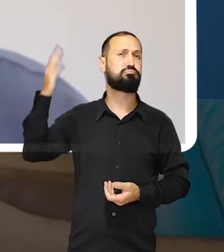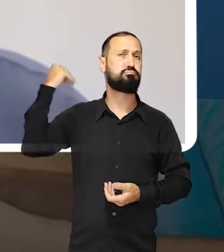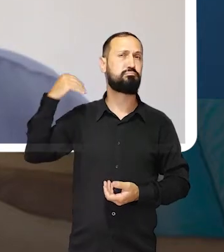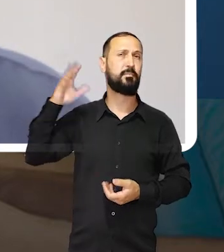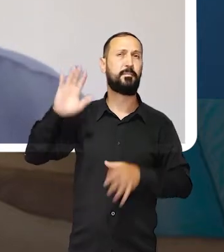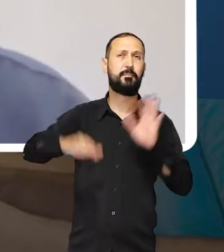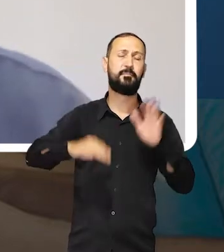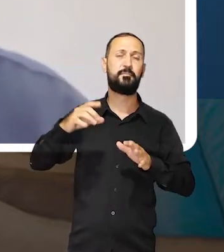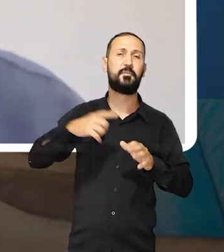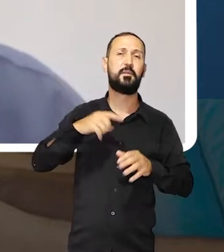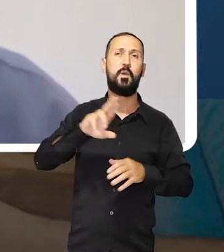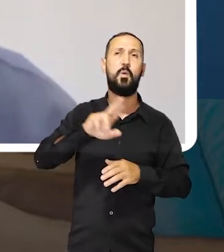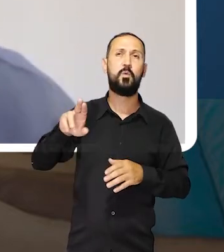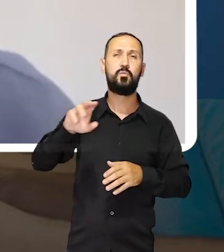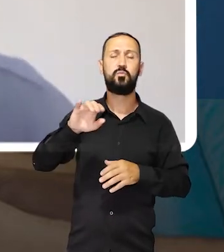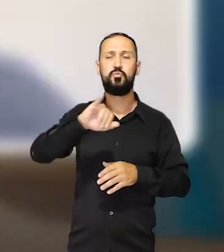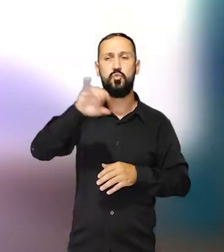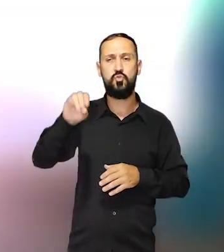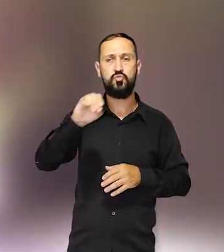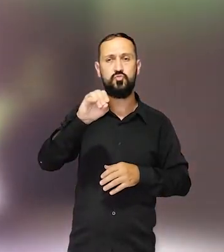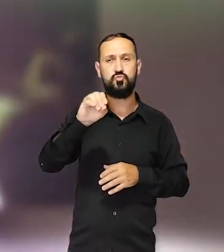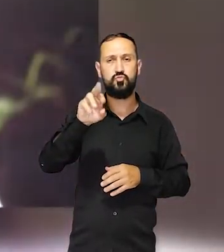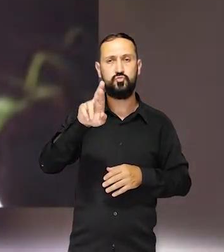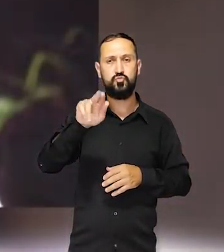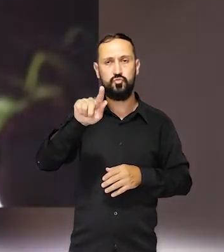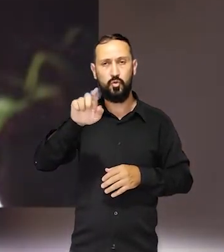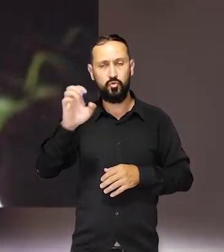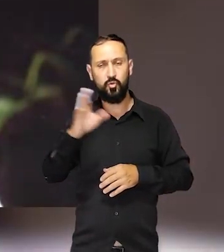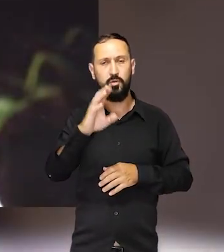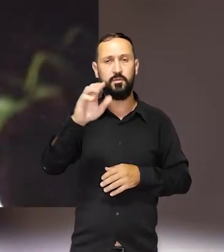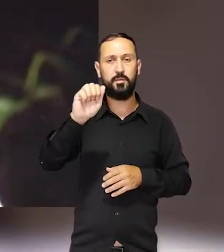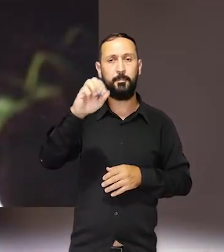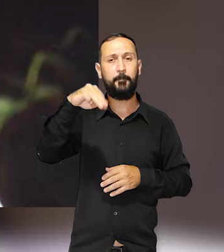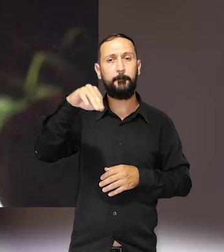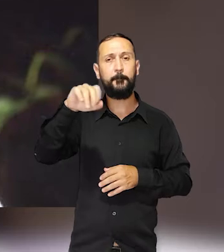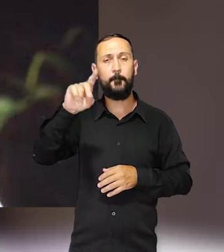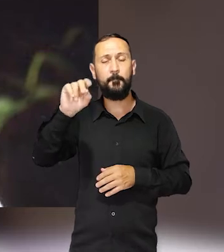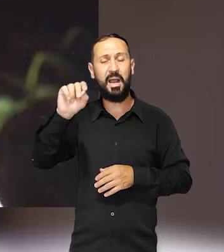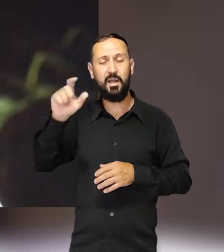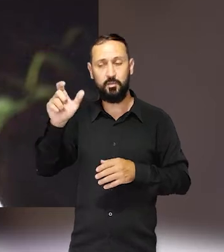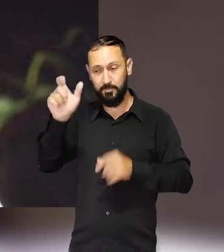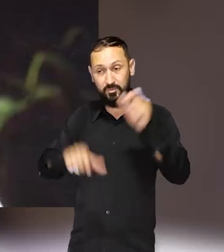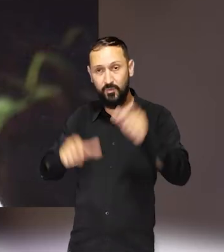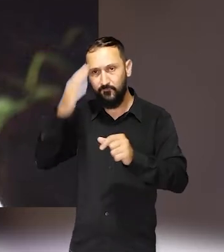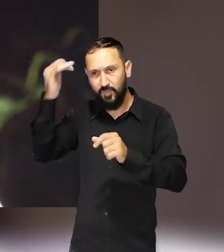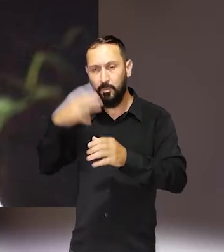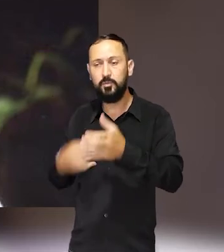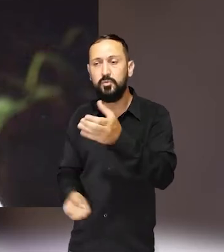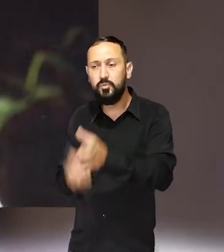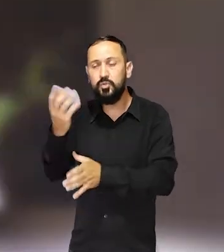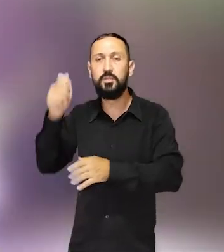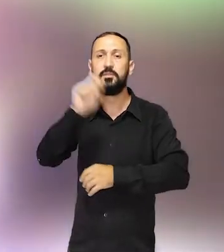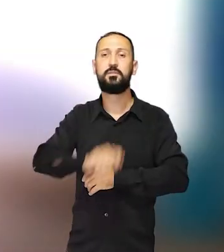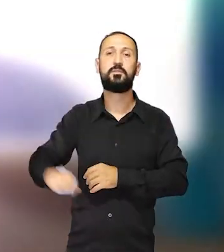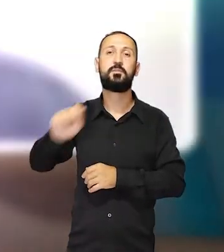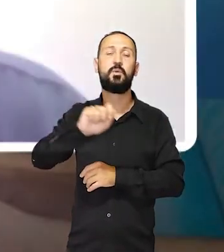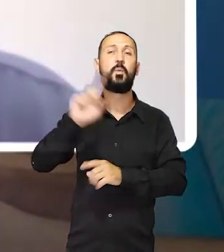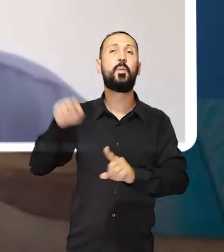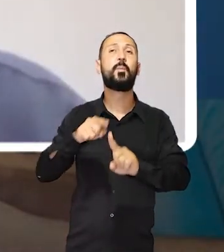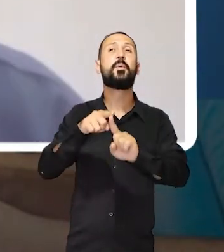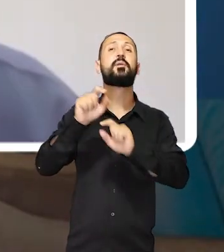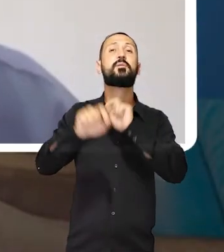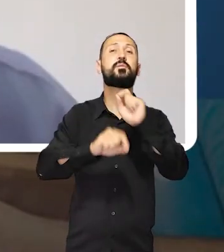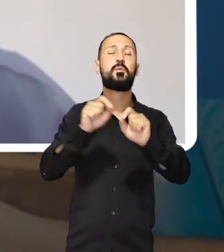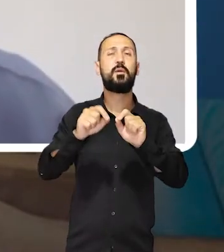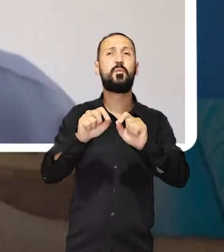Muito antigamente, escritores de renome, como Jorge Amado e outros, fundaram uma associação de escritores